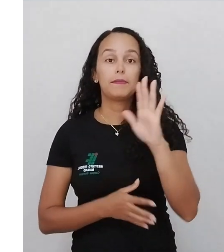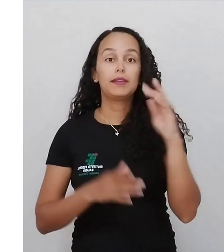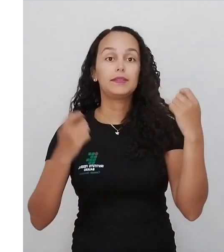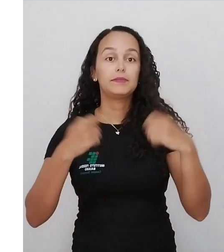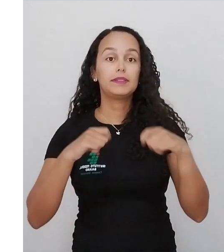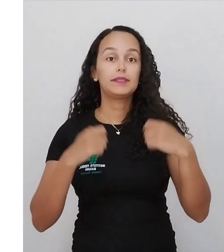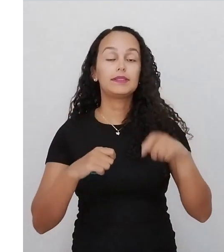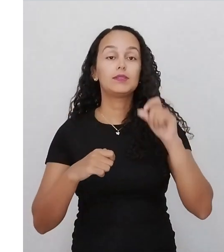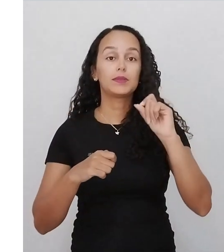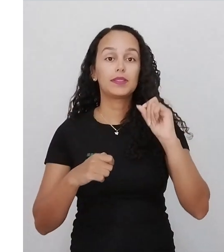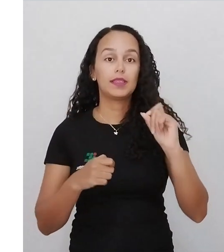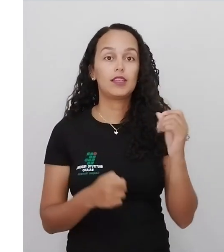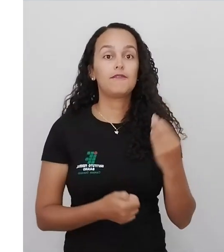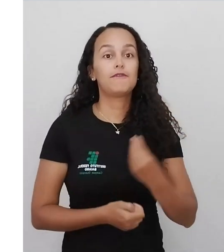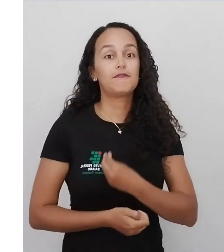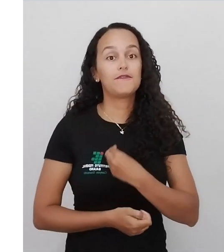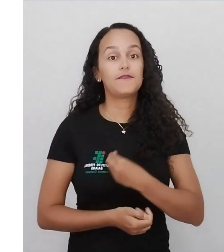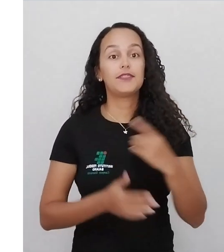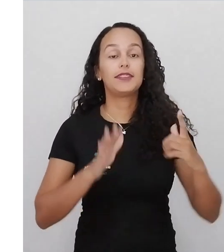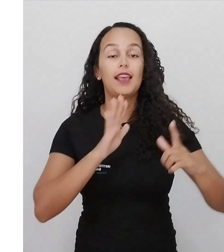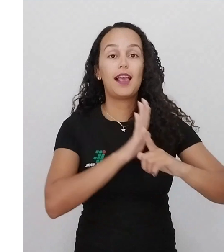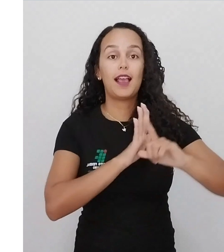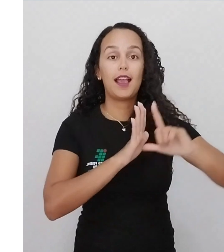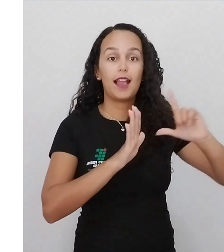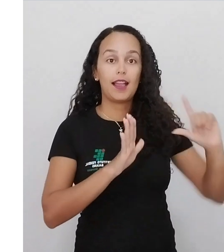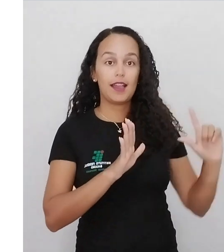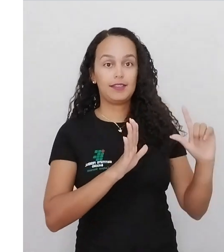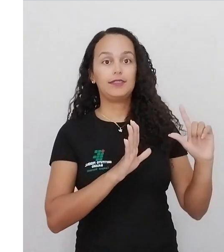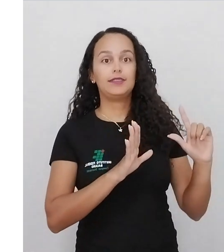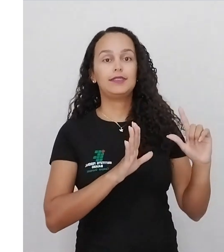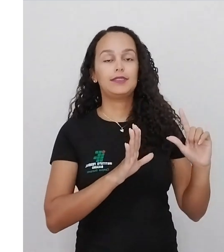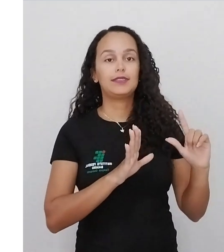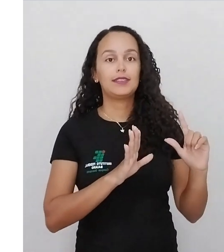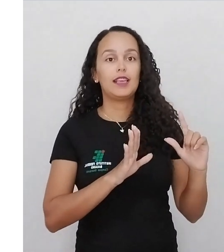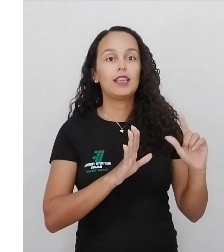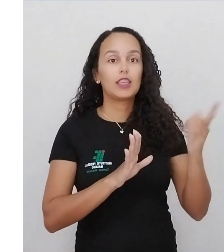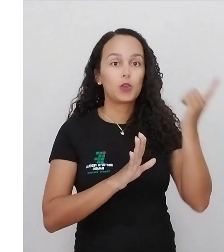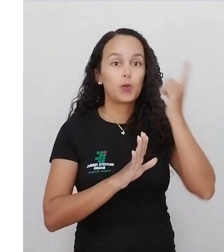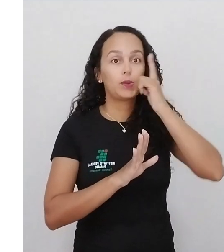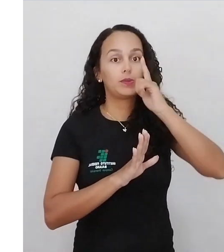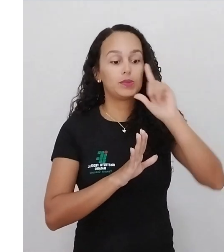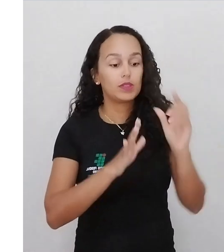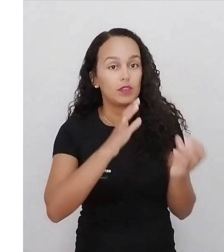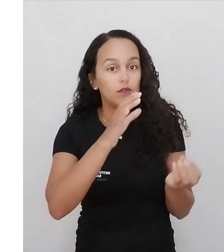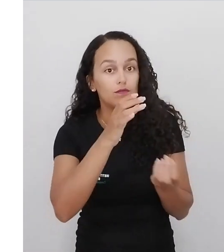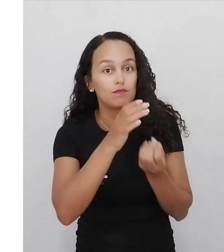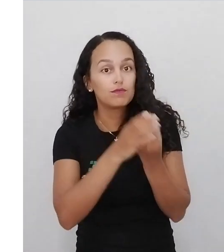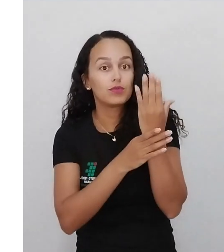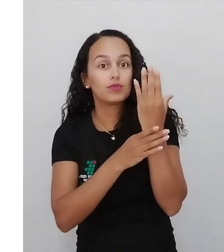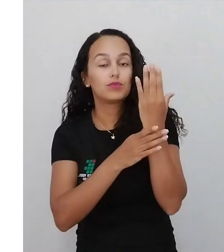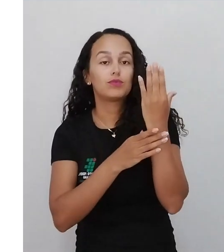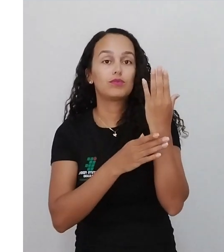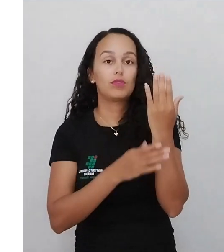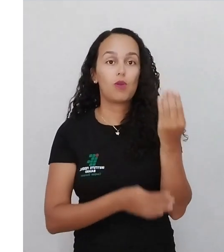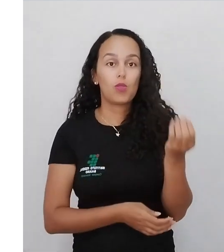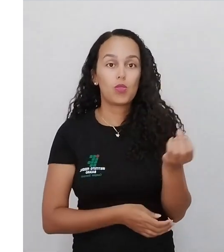vivo que se transforme, que impulsione a geração de nova forma de vida.